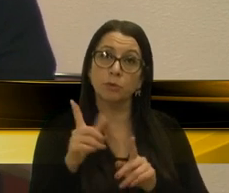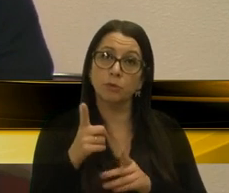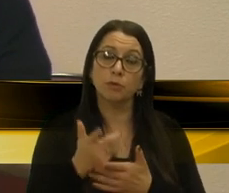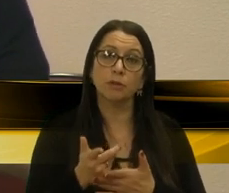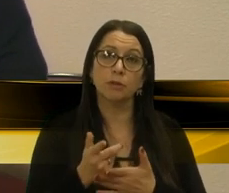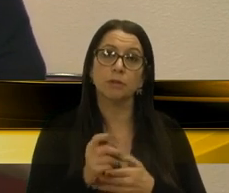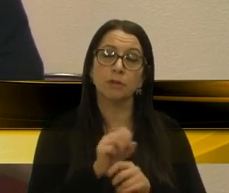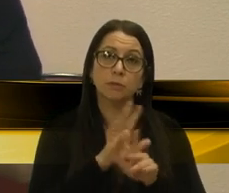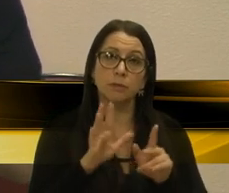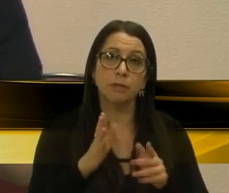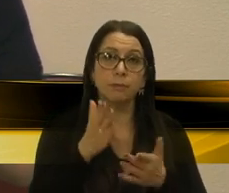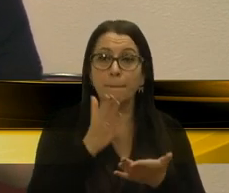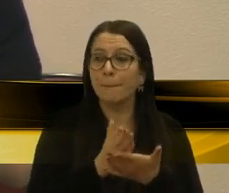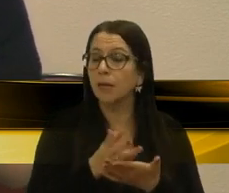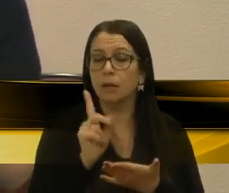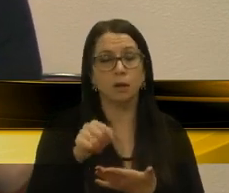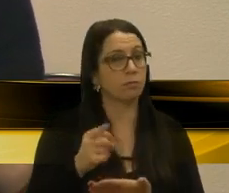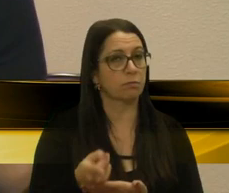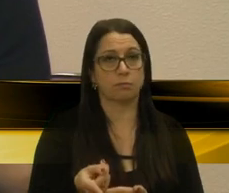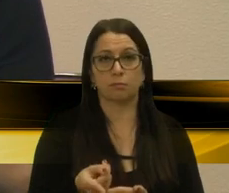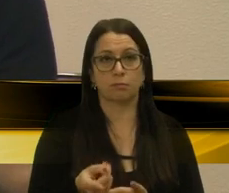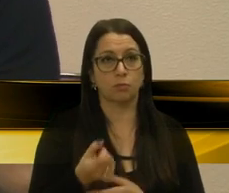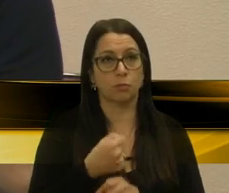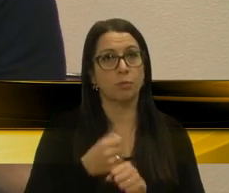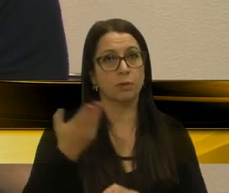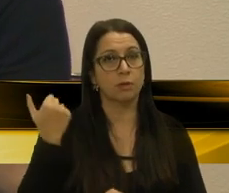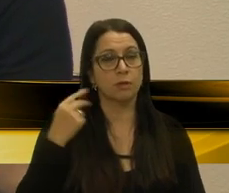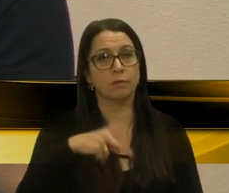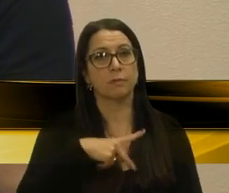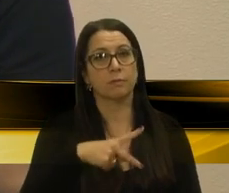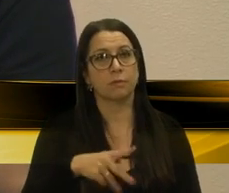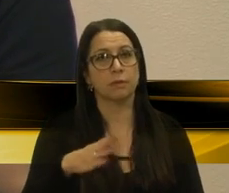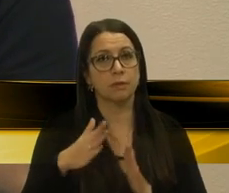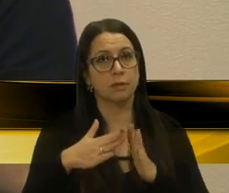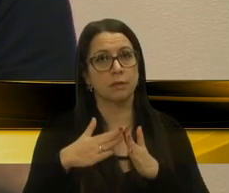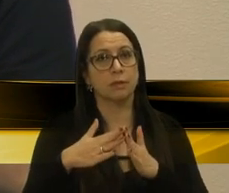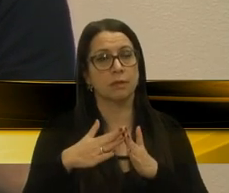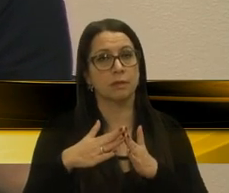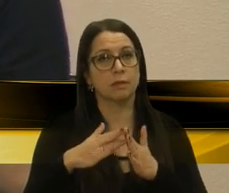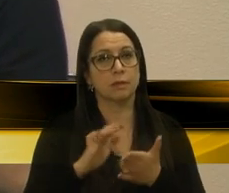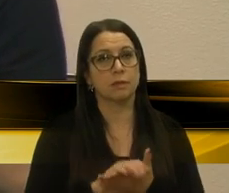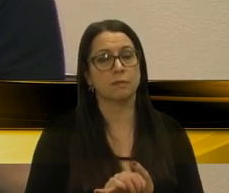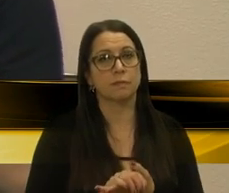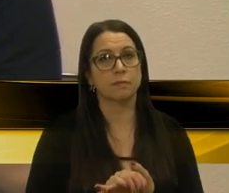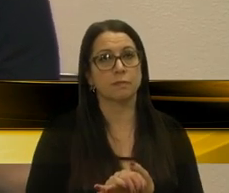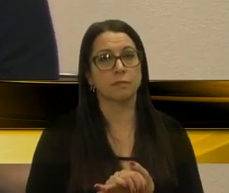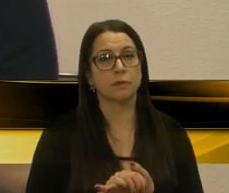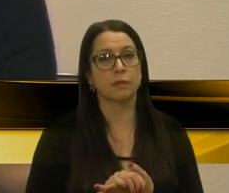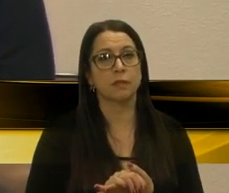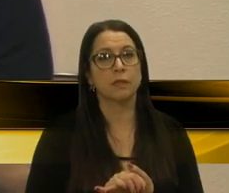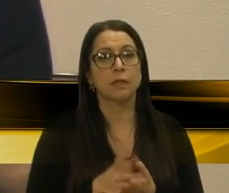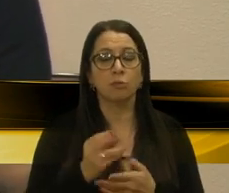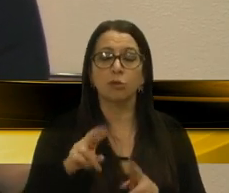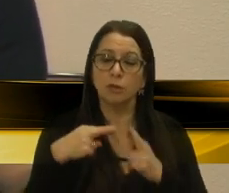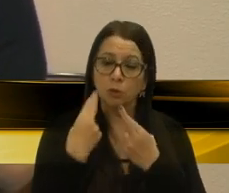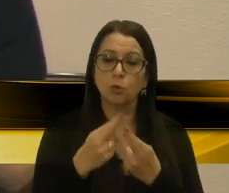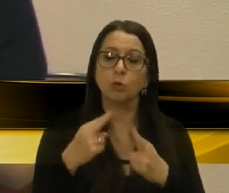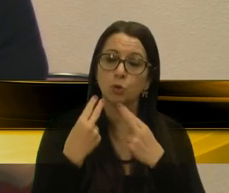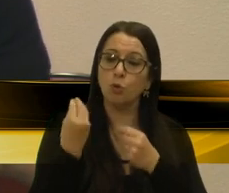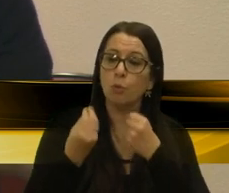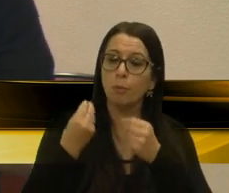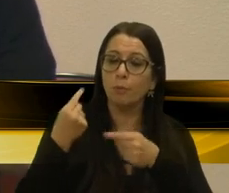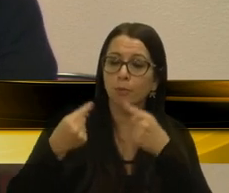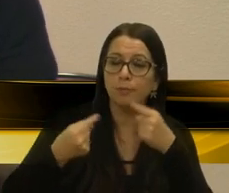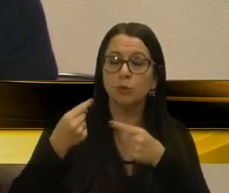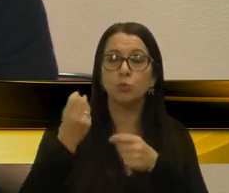tem. Transparência pela metade não é transparência. O ano passado, na presidência da Casa aqui, a gente ficou muitas reuniões debatendo como a gente